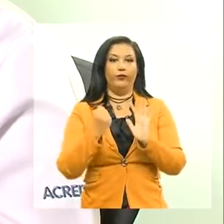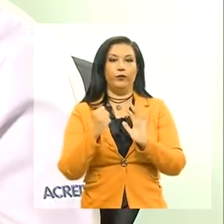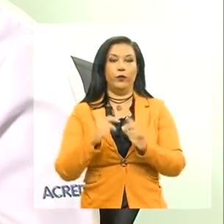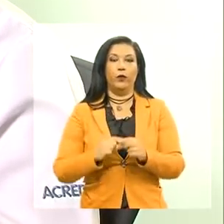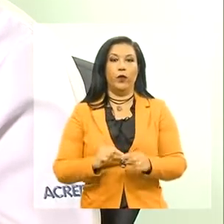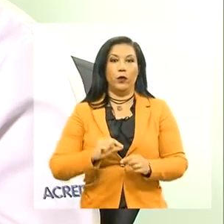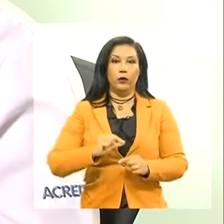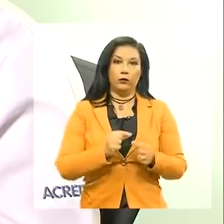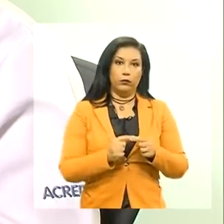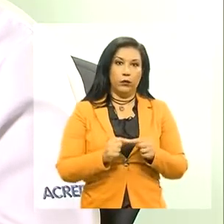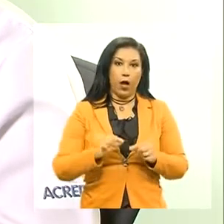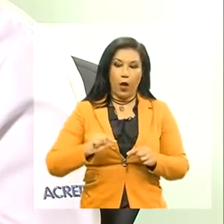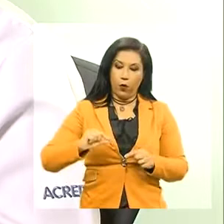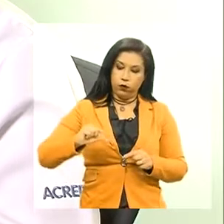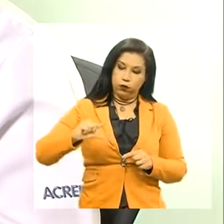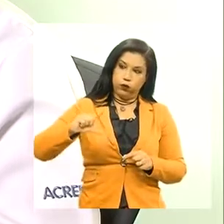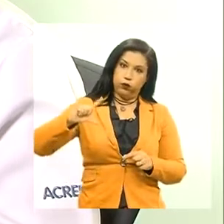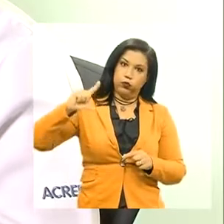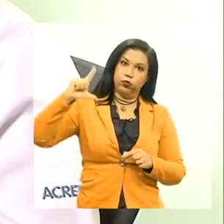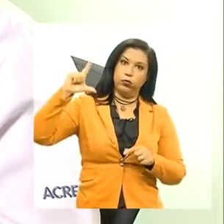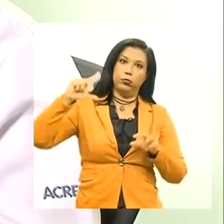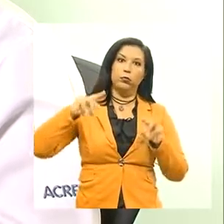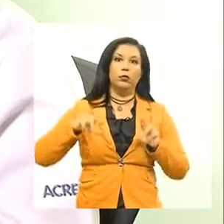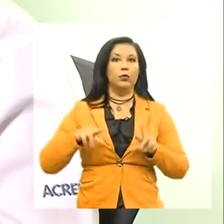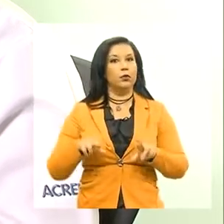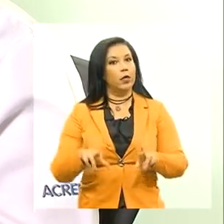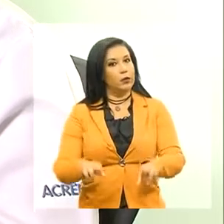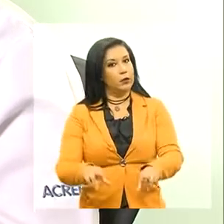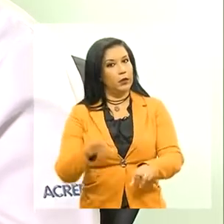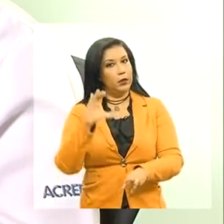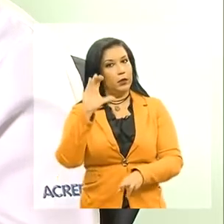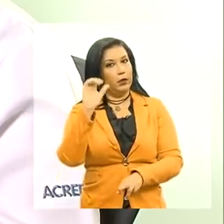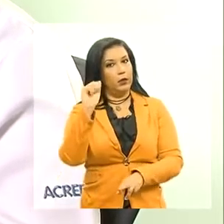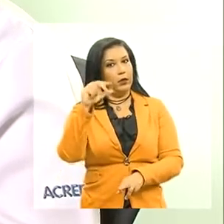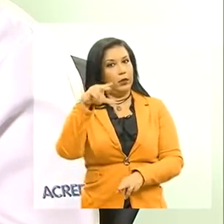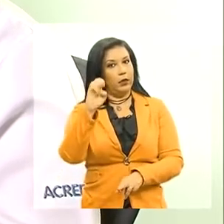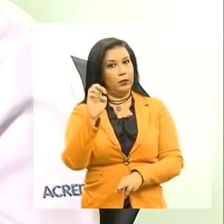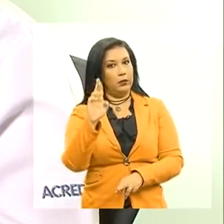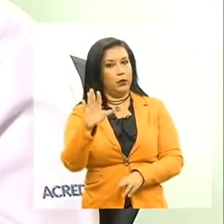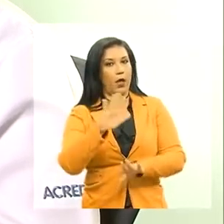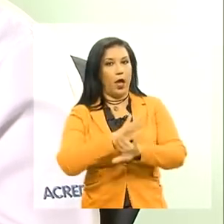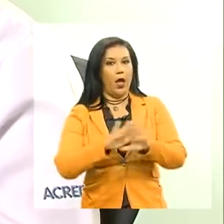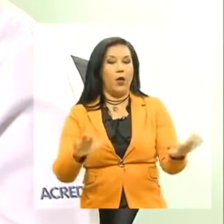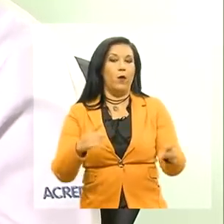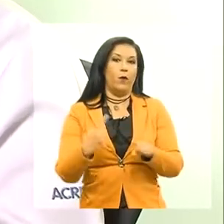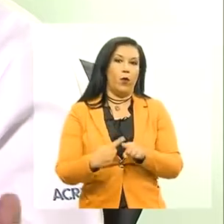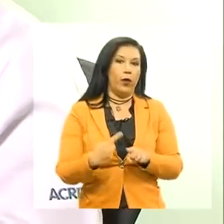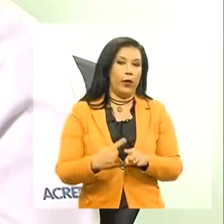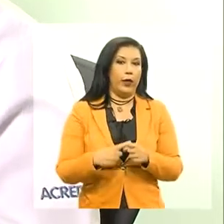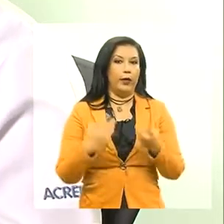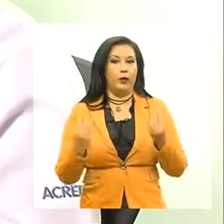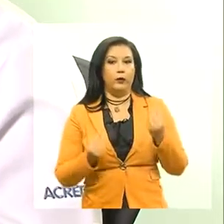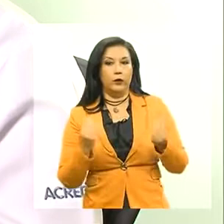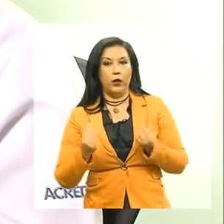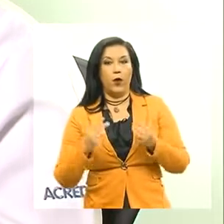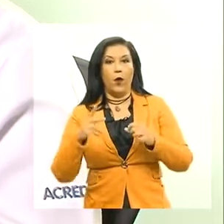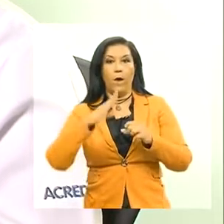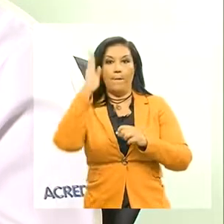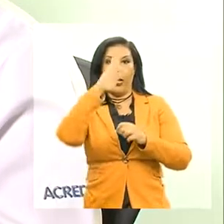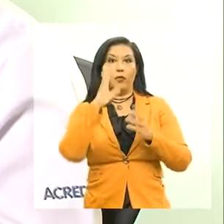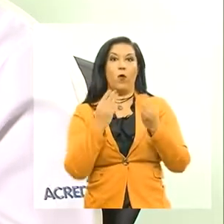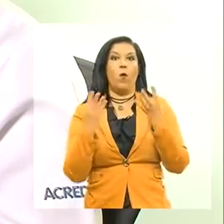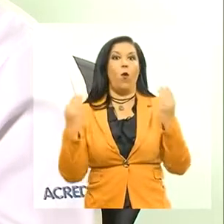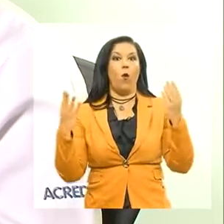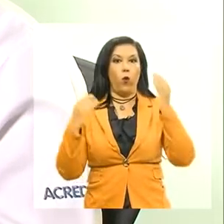subnotificação e de subregistro, né, dos casos oncológicos. E isso decorre de vários fatores. O tamanho do nosso país, nós somos um